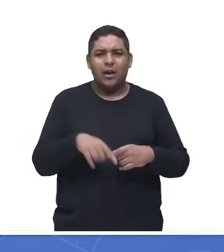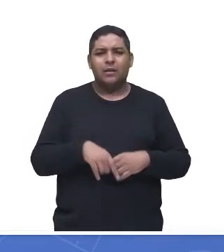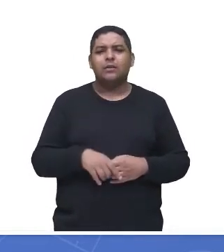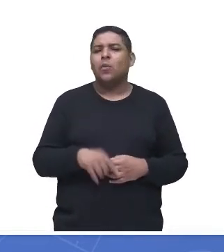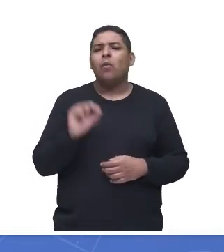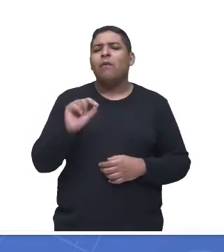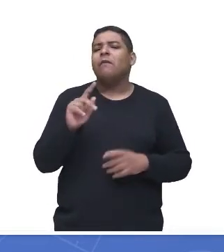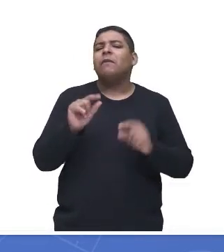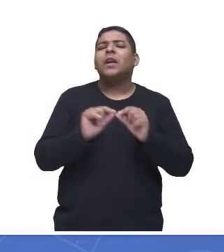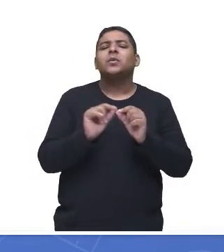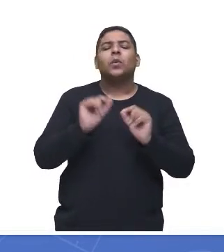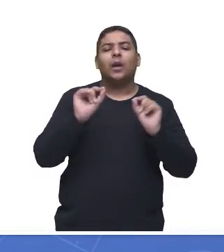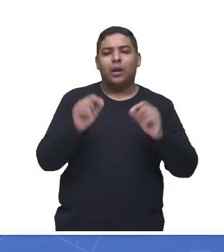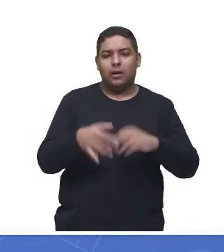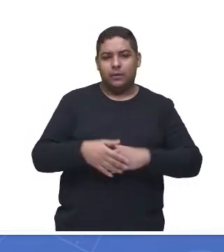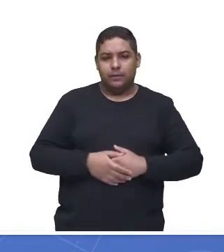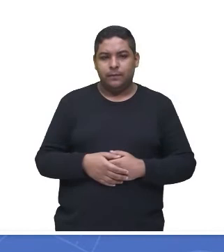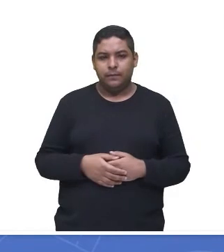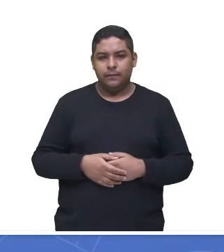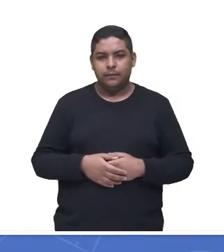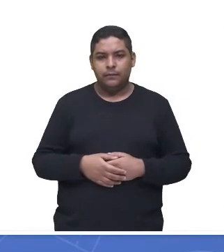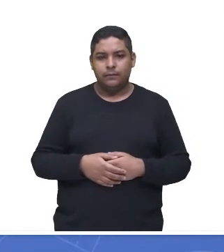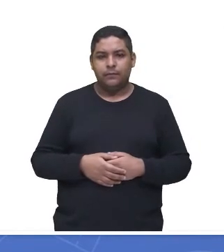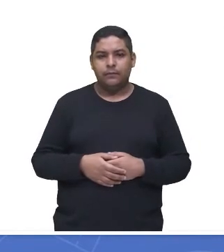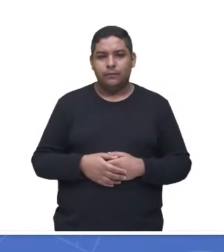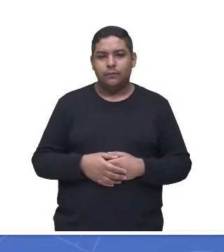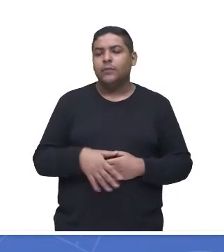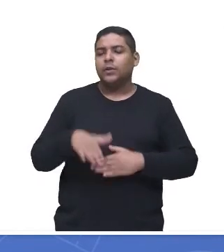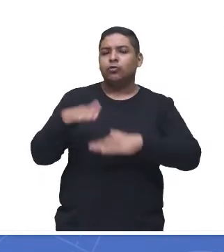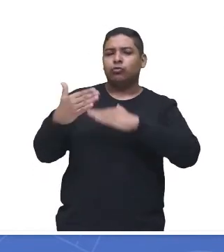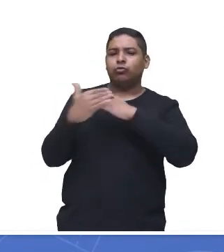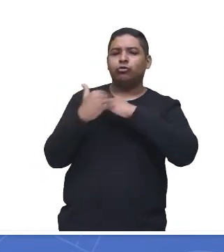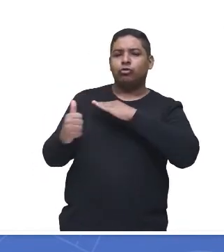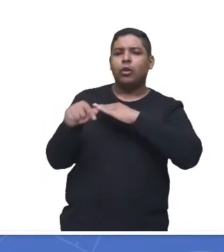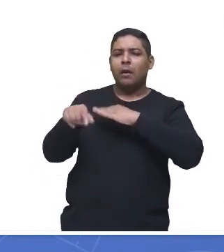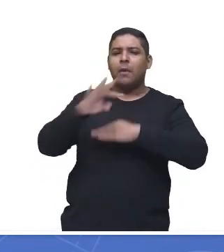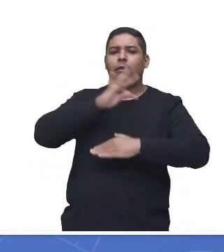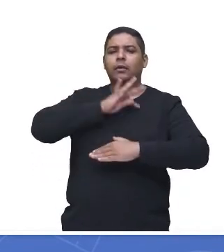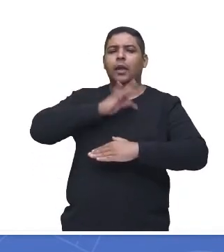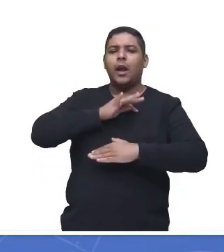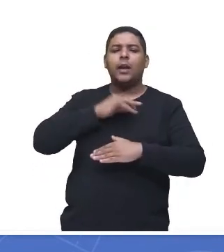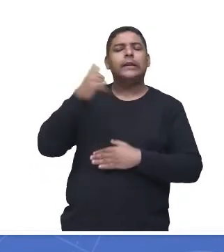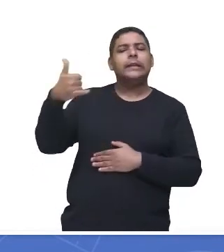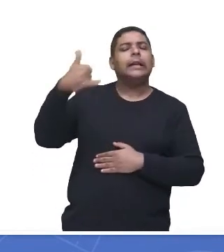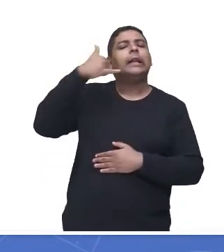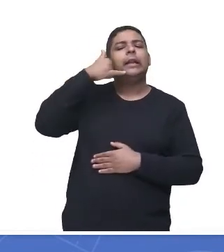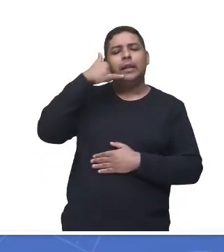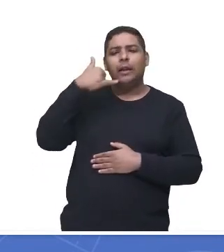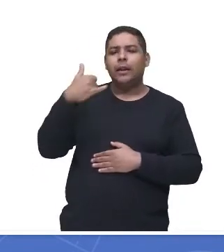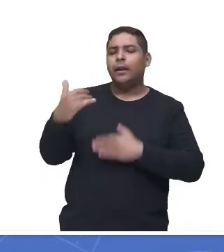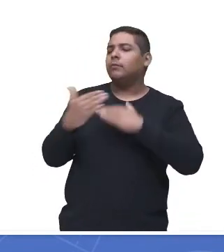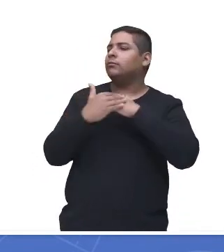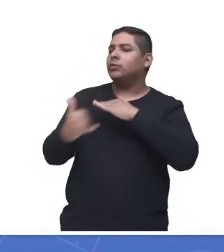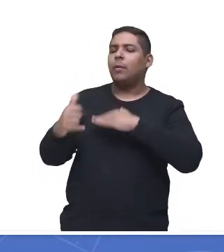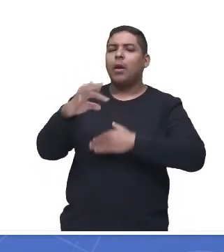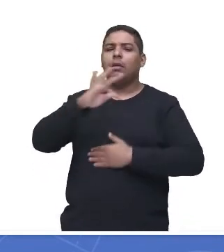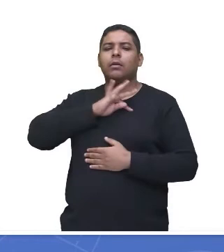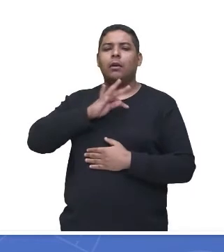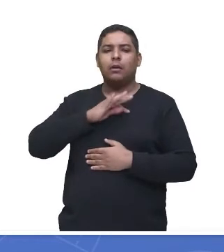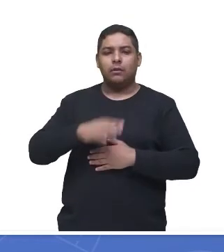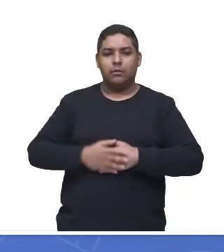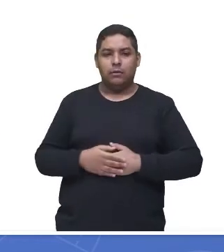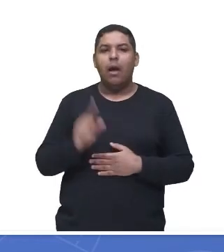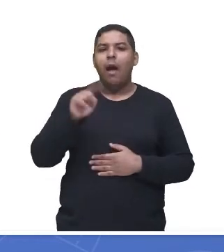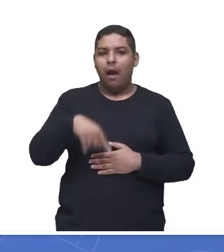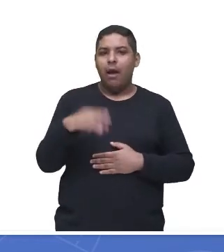faz? Você chama um técnico, logo, não, liga para o técnico para vir aqui, que o técnico é a ciência,